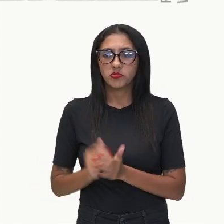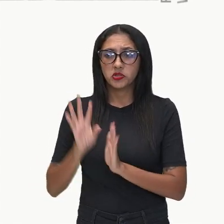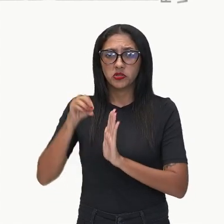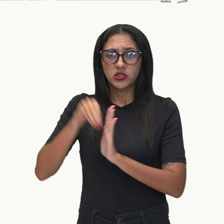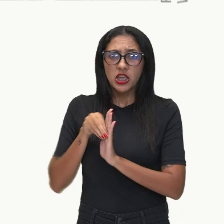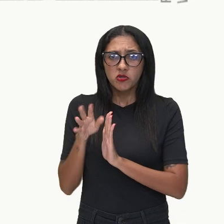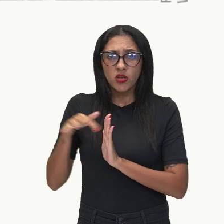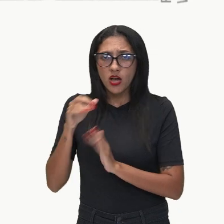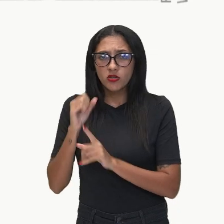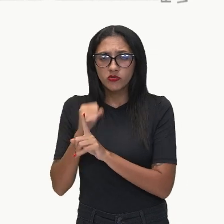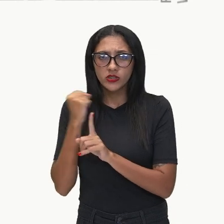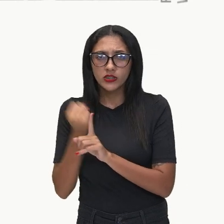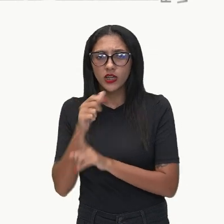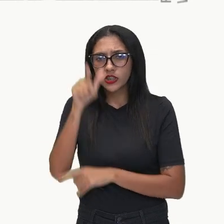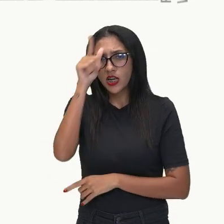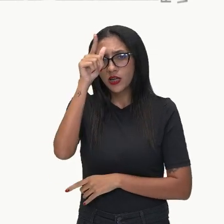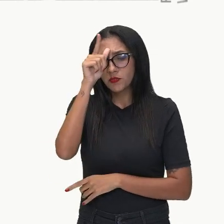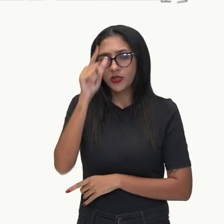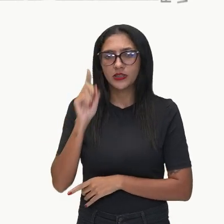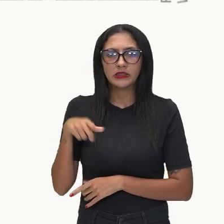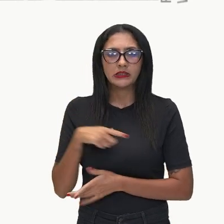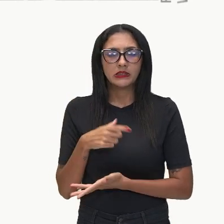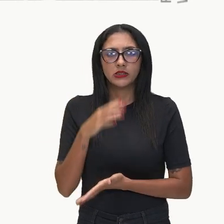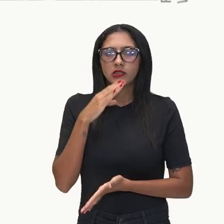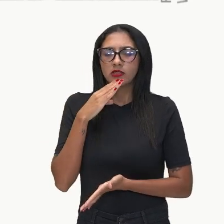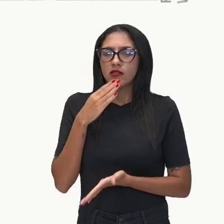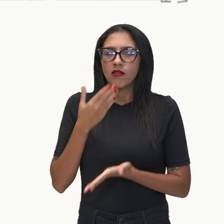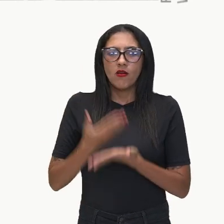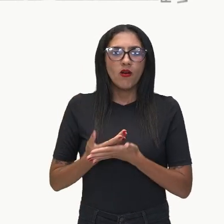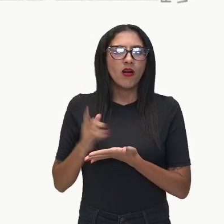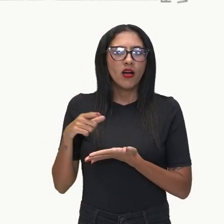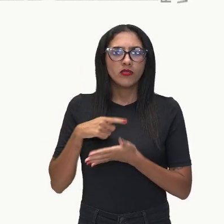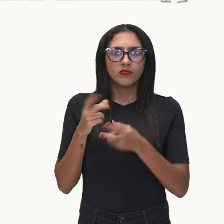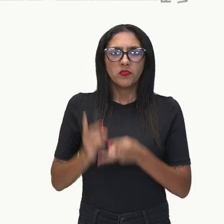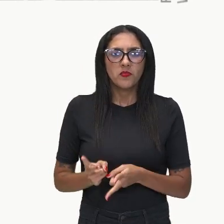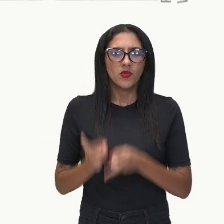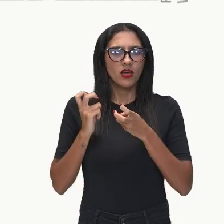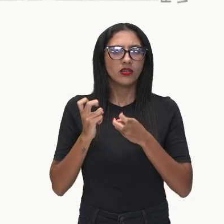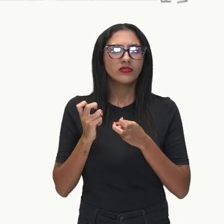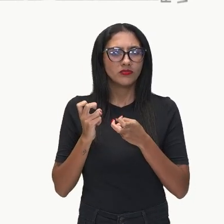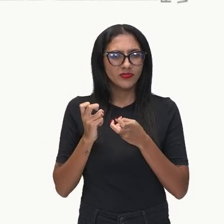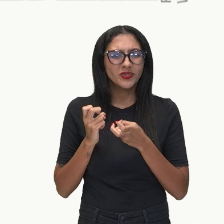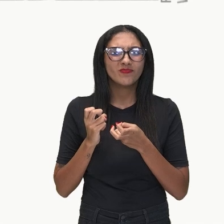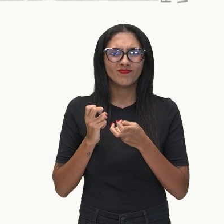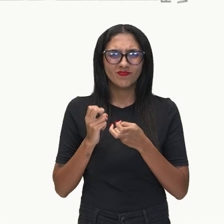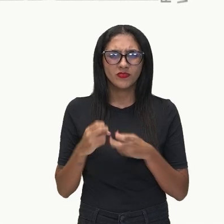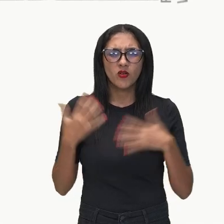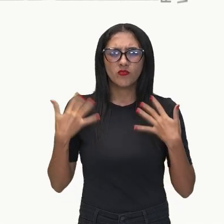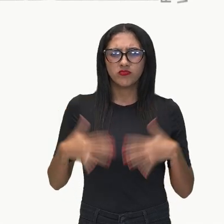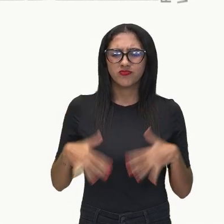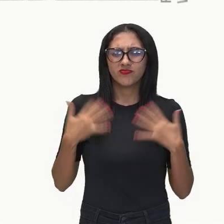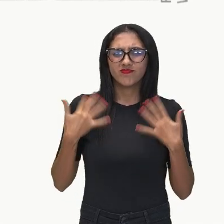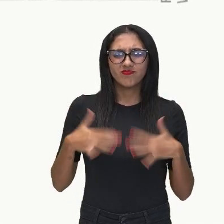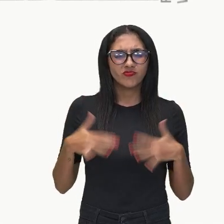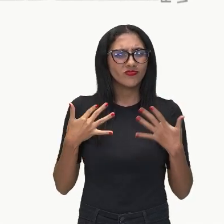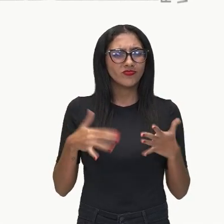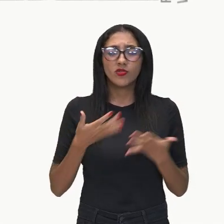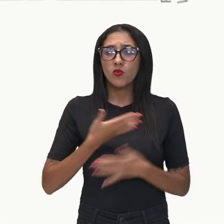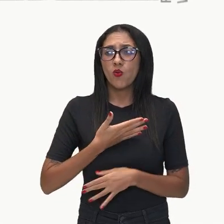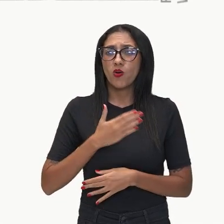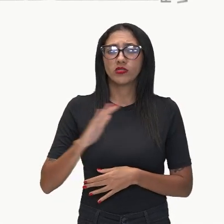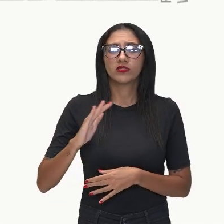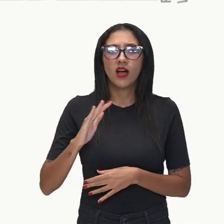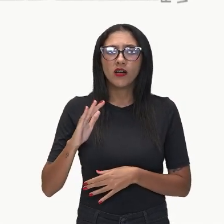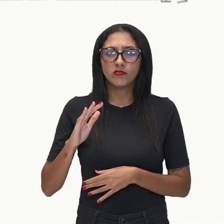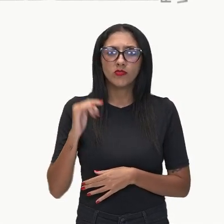alemães, por conta de que eles entenderam como um grande exagero aquilo que foi